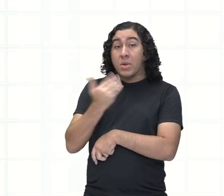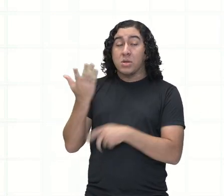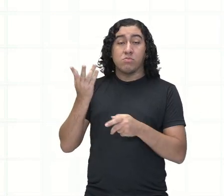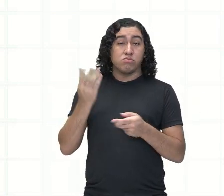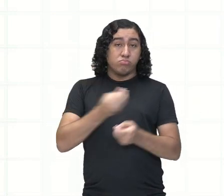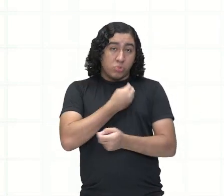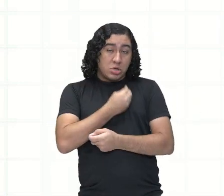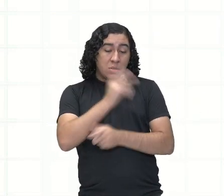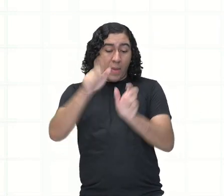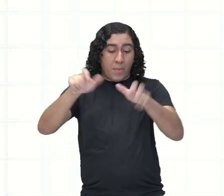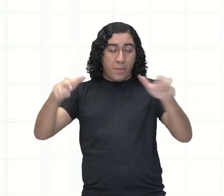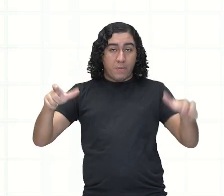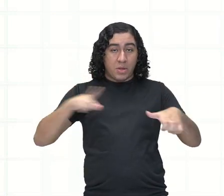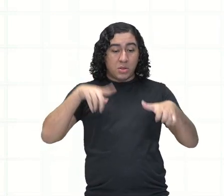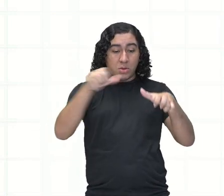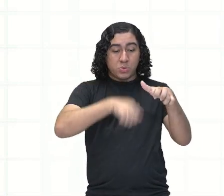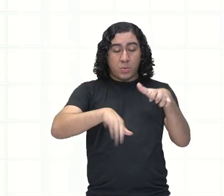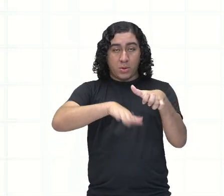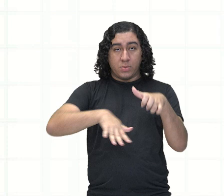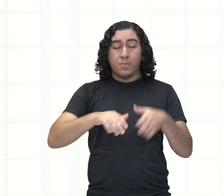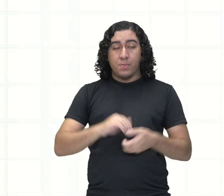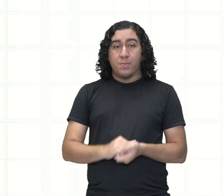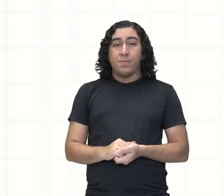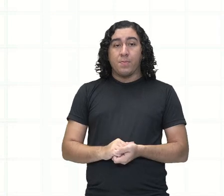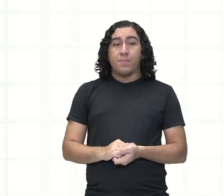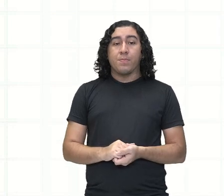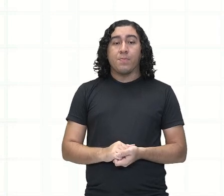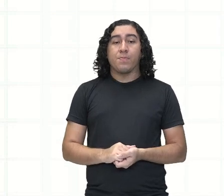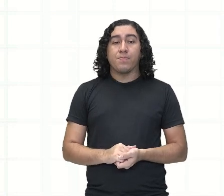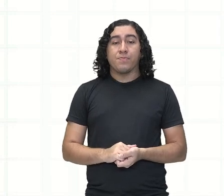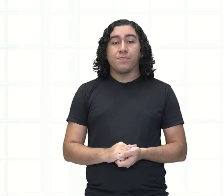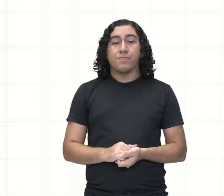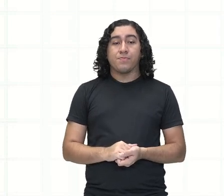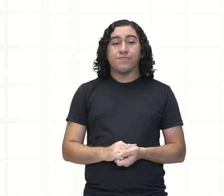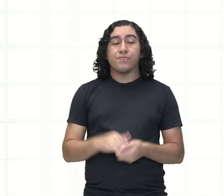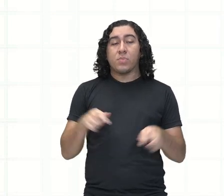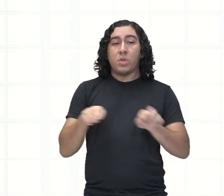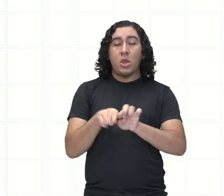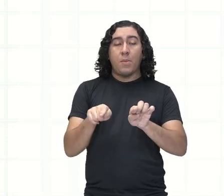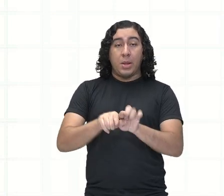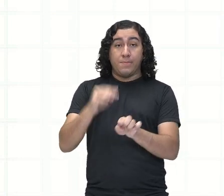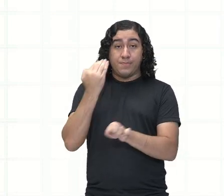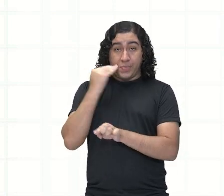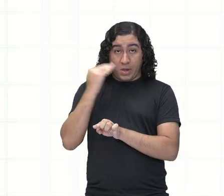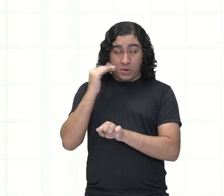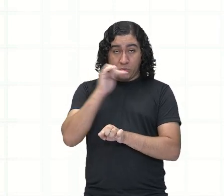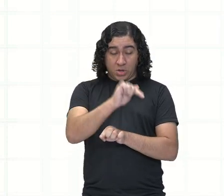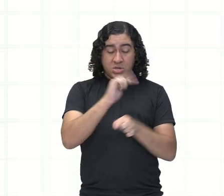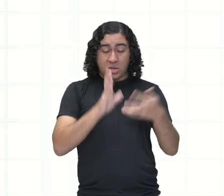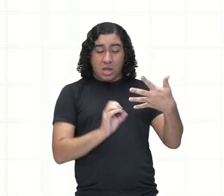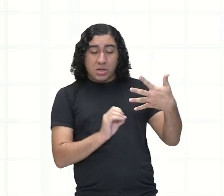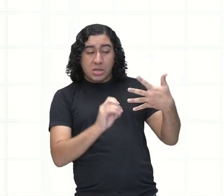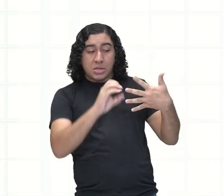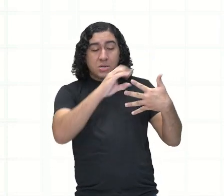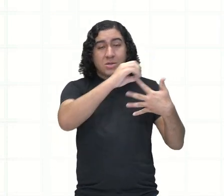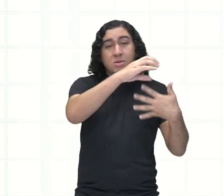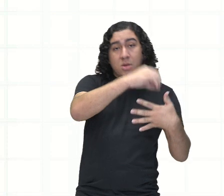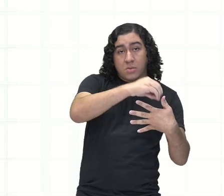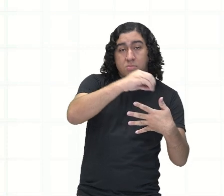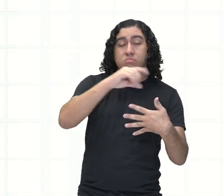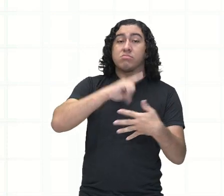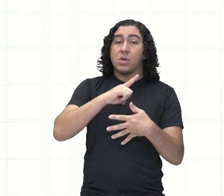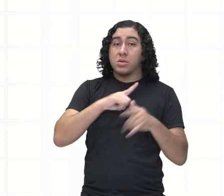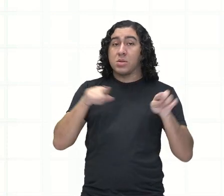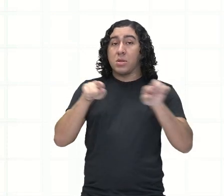estão presentes naquele ambiente. E aí nós temos que, neste processo de se alimentar, nós